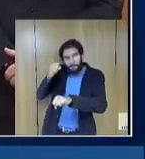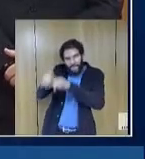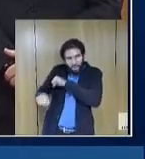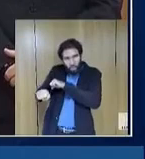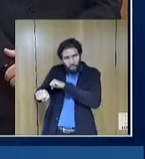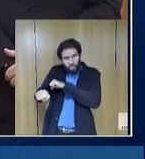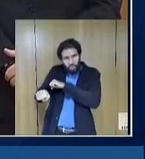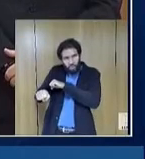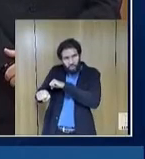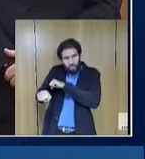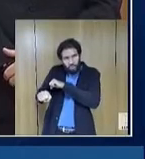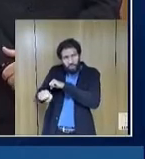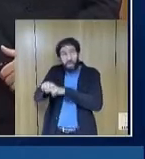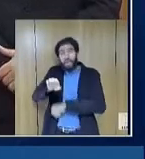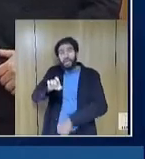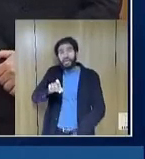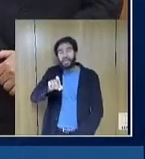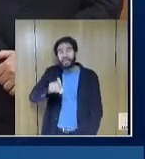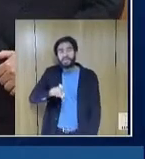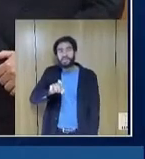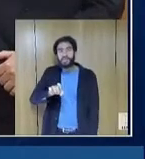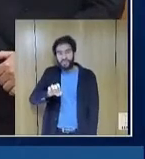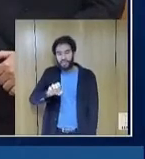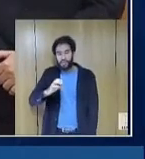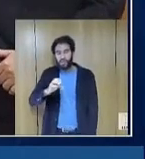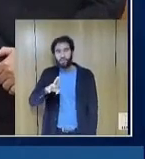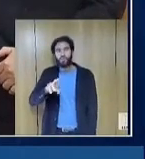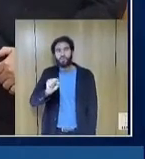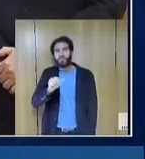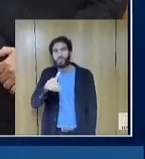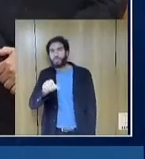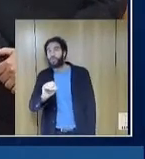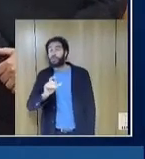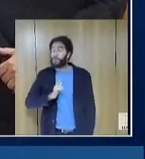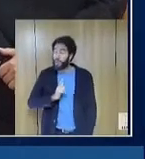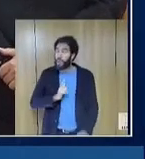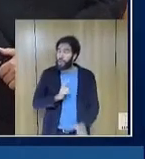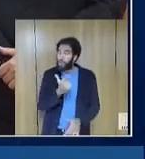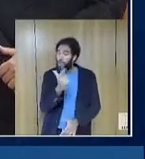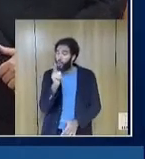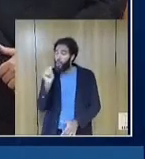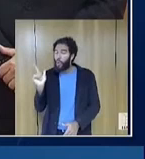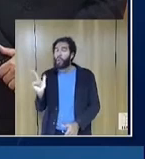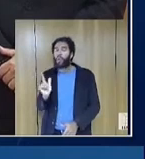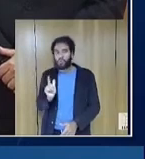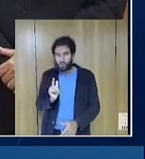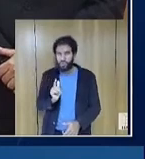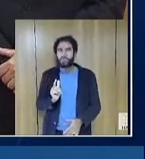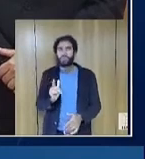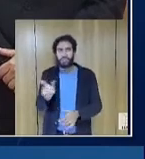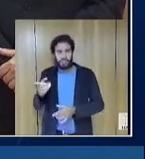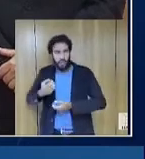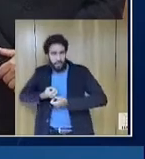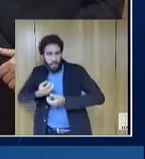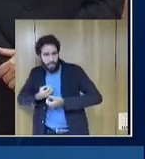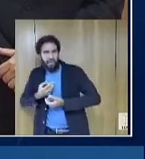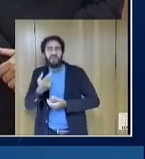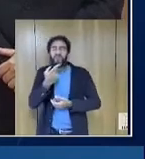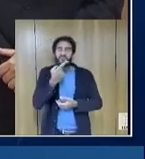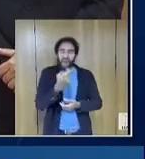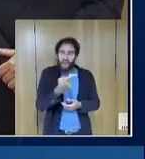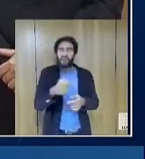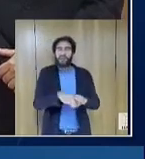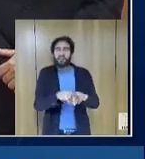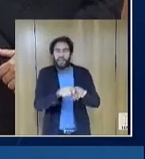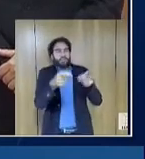que nem toda a delação do Elcio de Queiroz está aberta, né? Parte significativa dessa